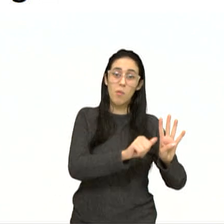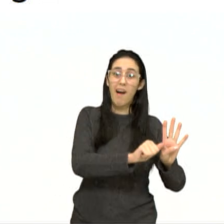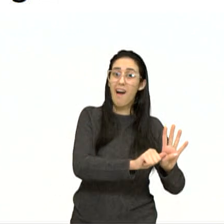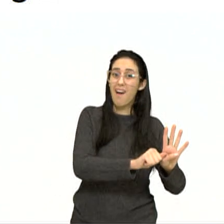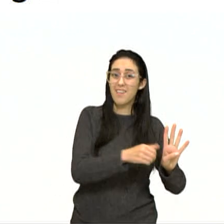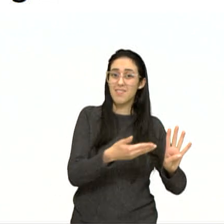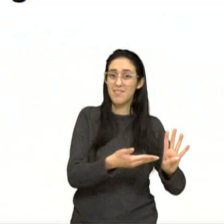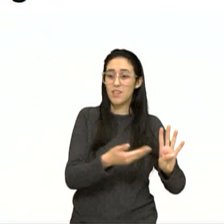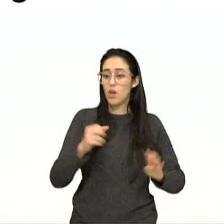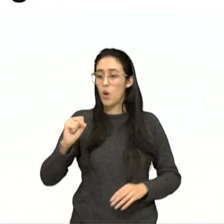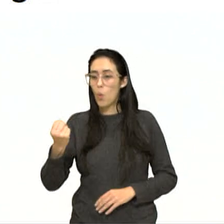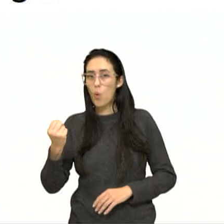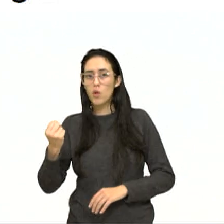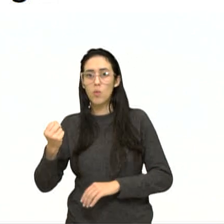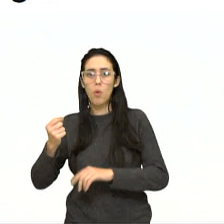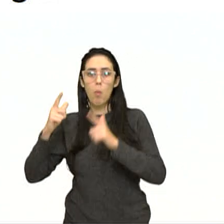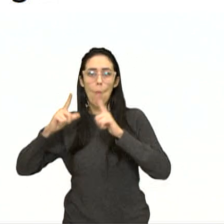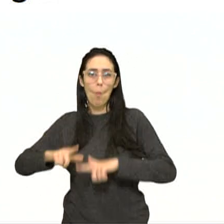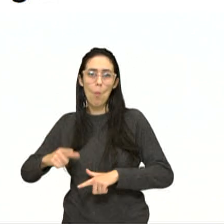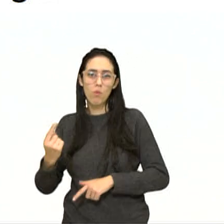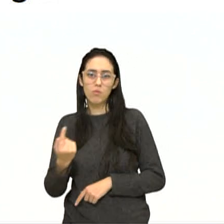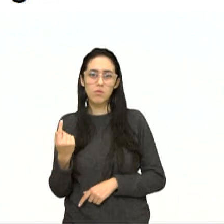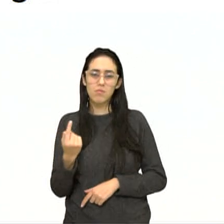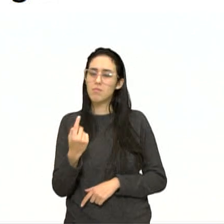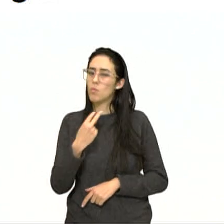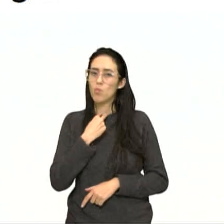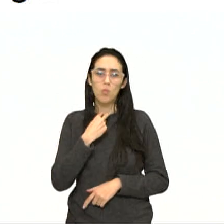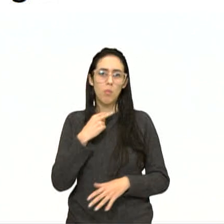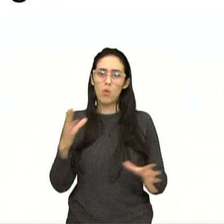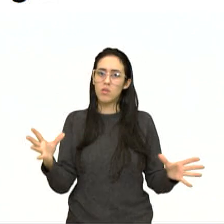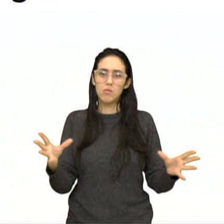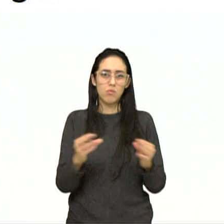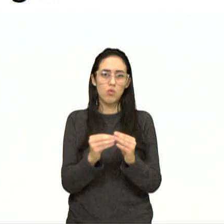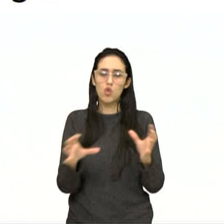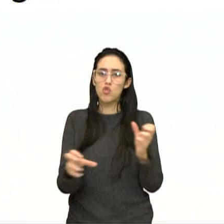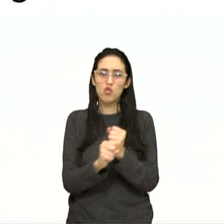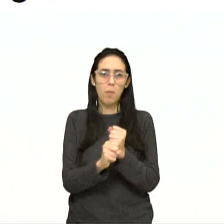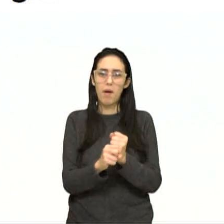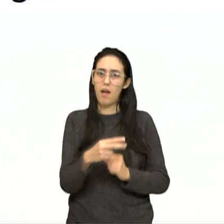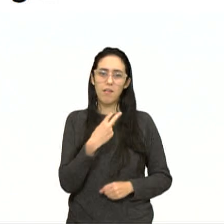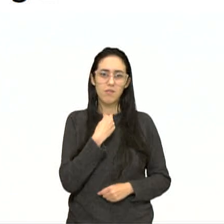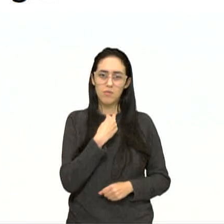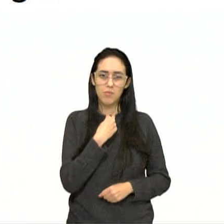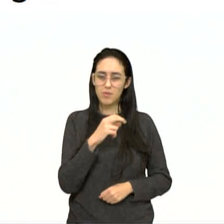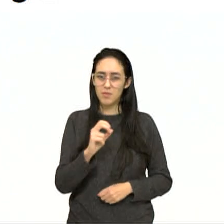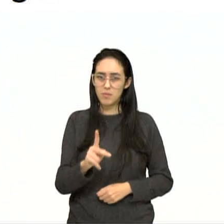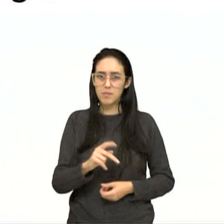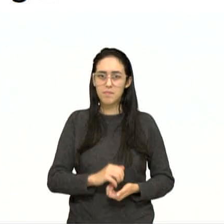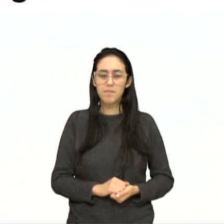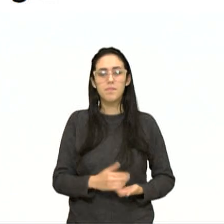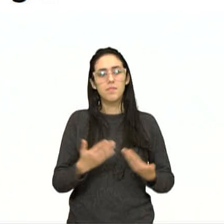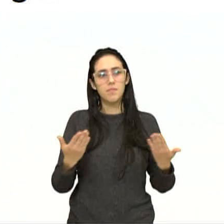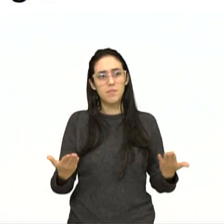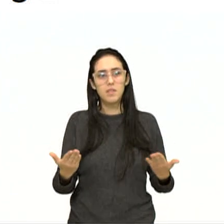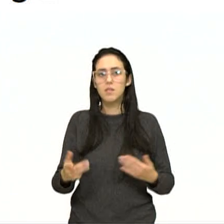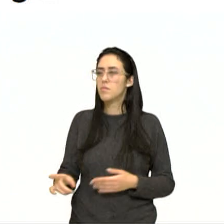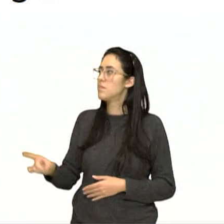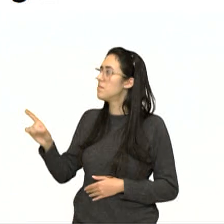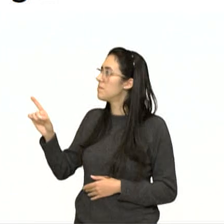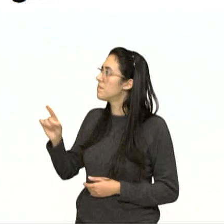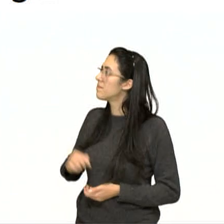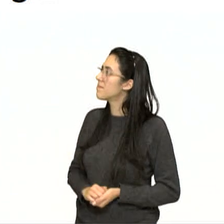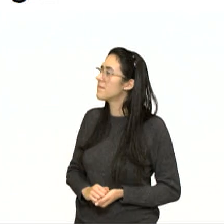o 8 não tem. Certo? Então, não são elementos iguais, não são termos semelhantes. Então, o nosso perímetro aqui